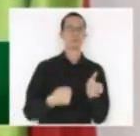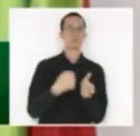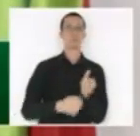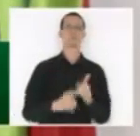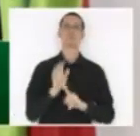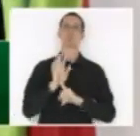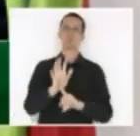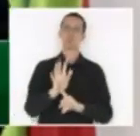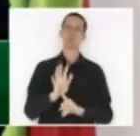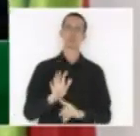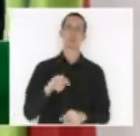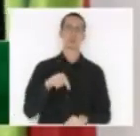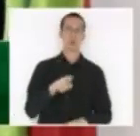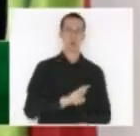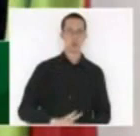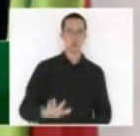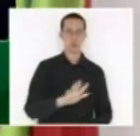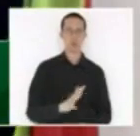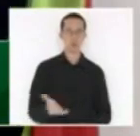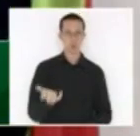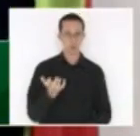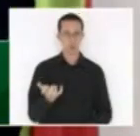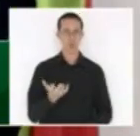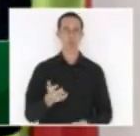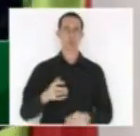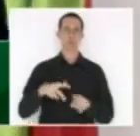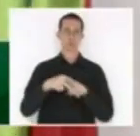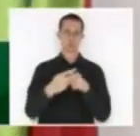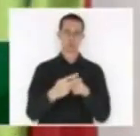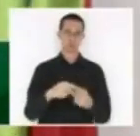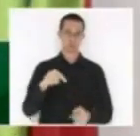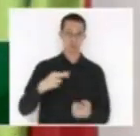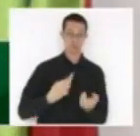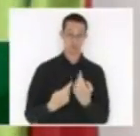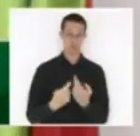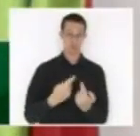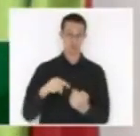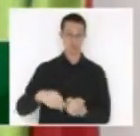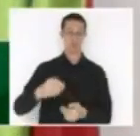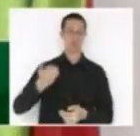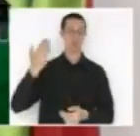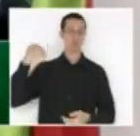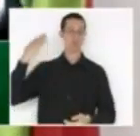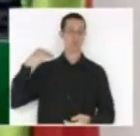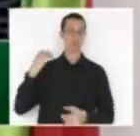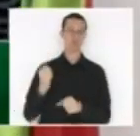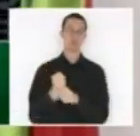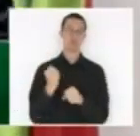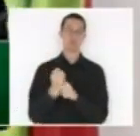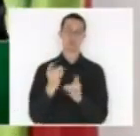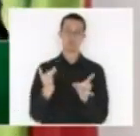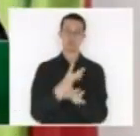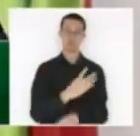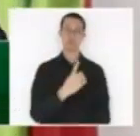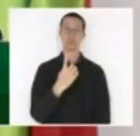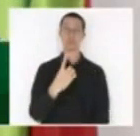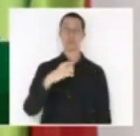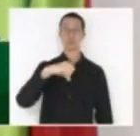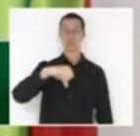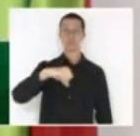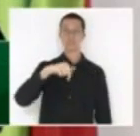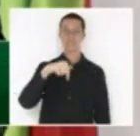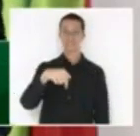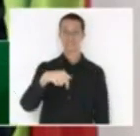Aquela rodovia foi construída em 1983. E, para desabafo, mais uma vez aqui